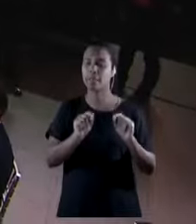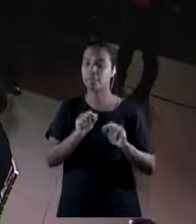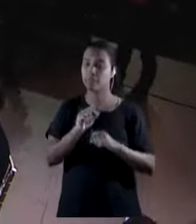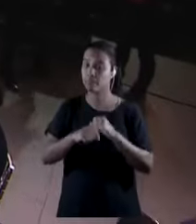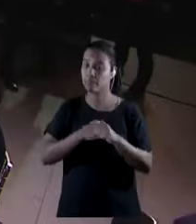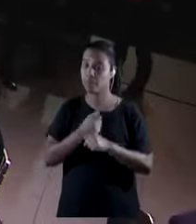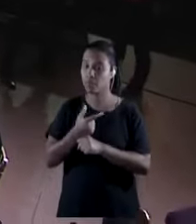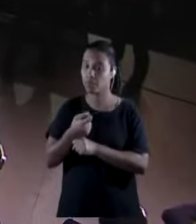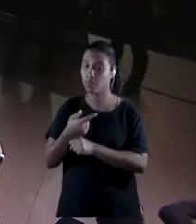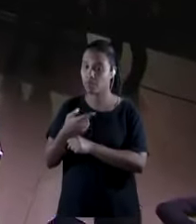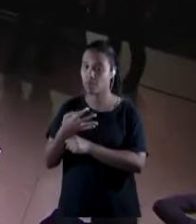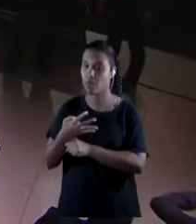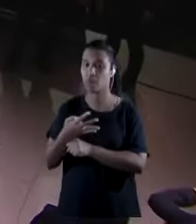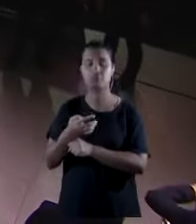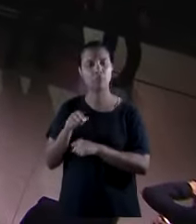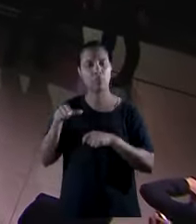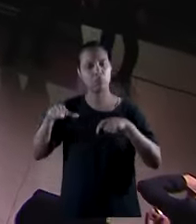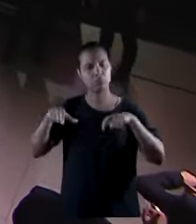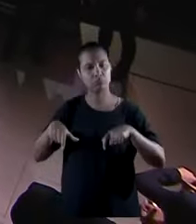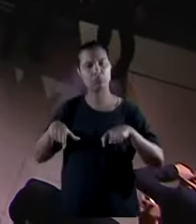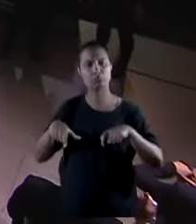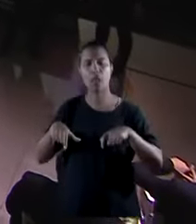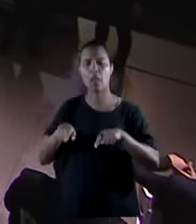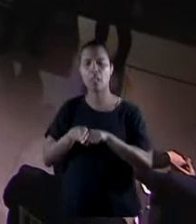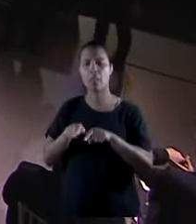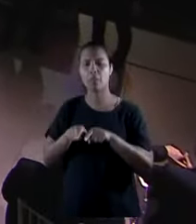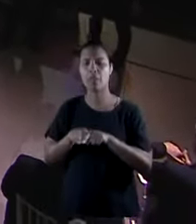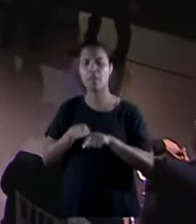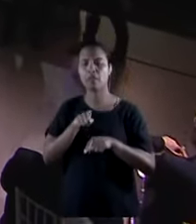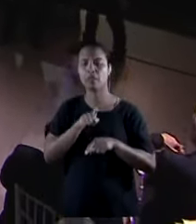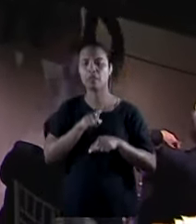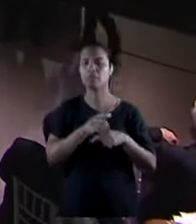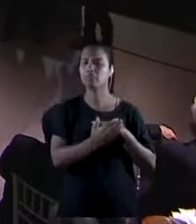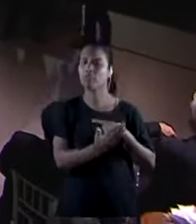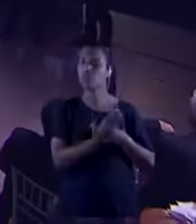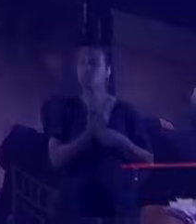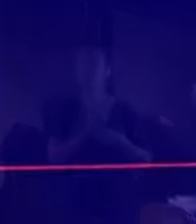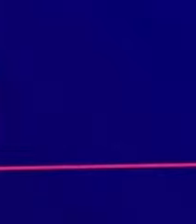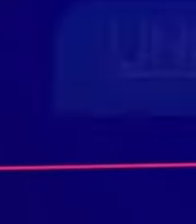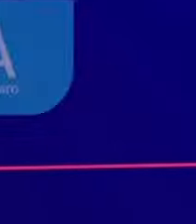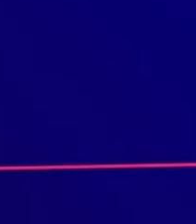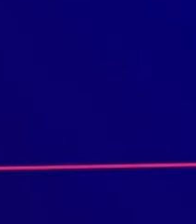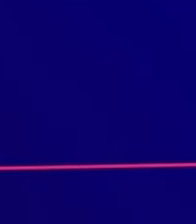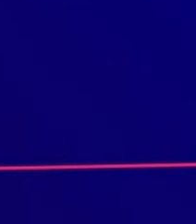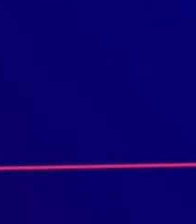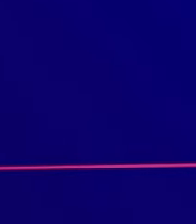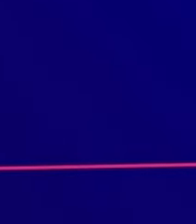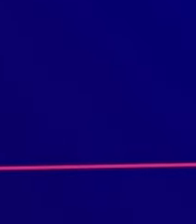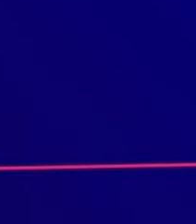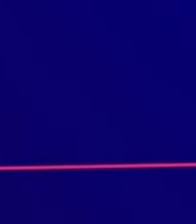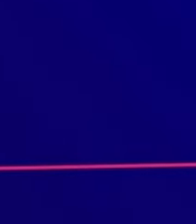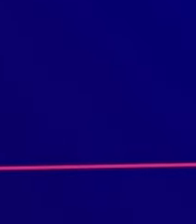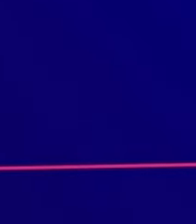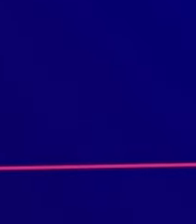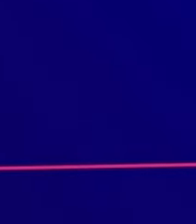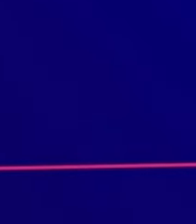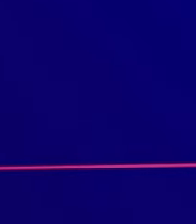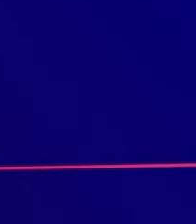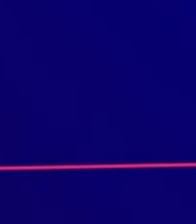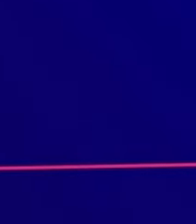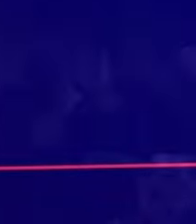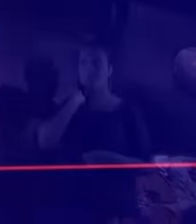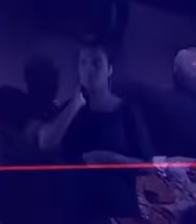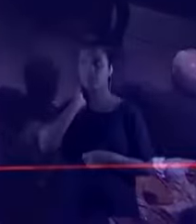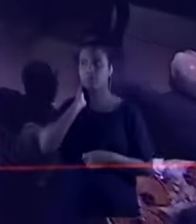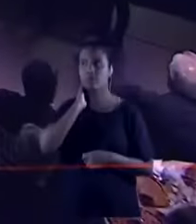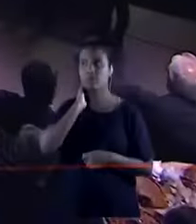grande jogo depende também de grandes profissionais que cuidam da arbitragem. Então, nós começamos pela árbitro assistente revelação